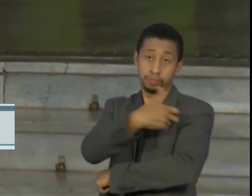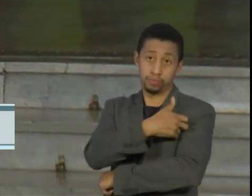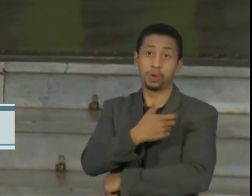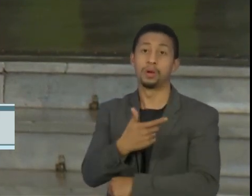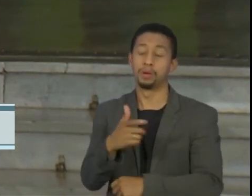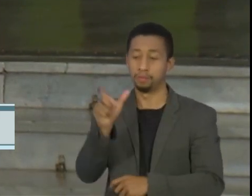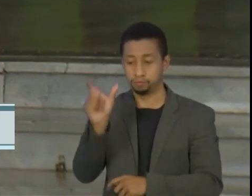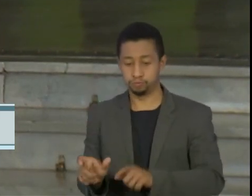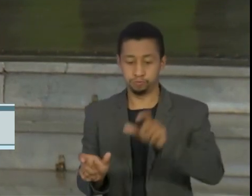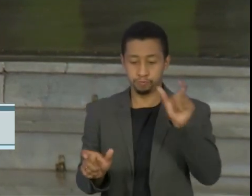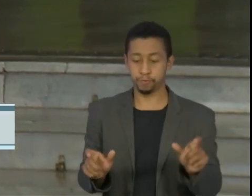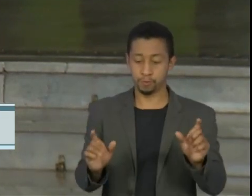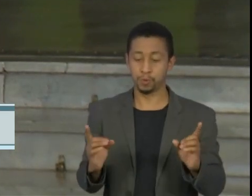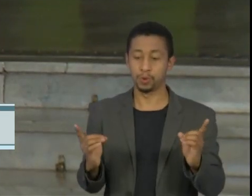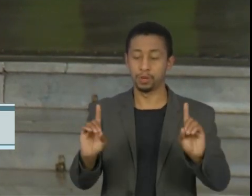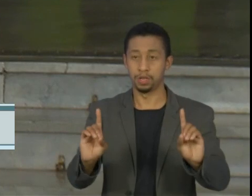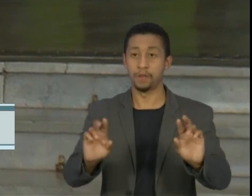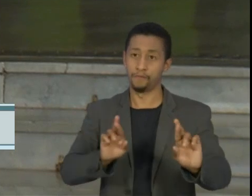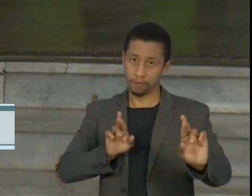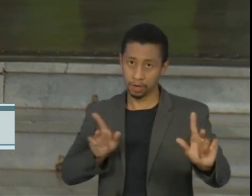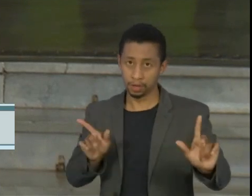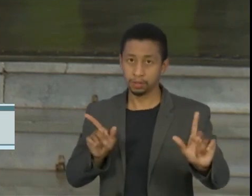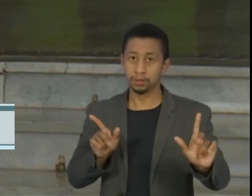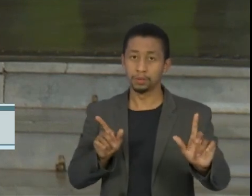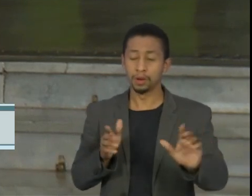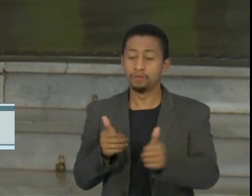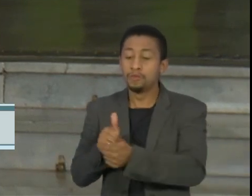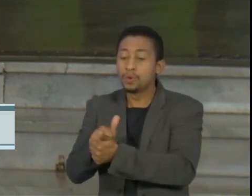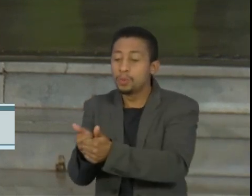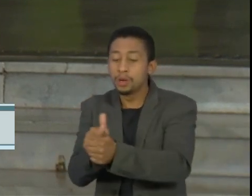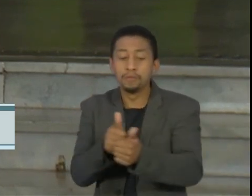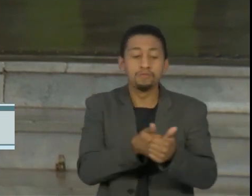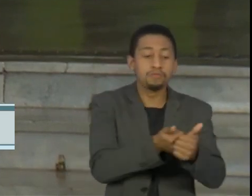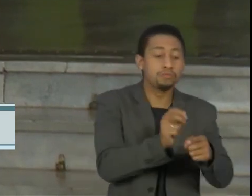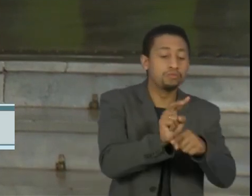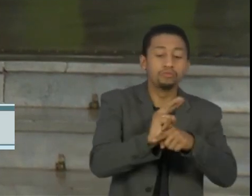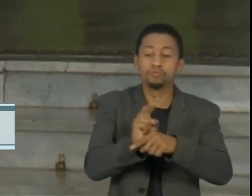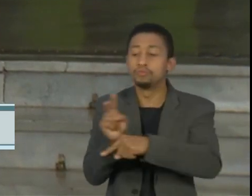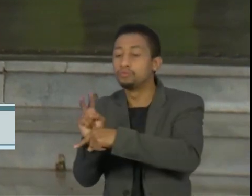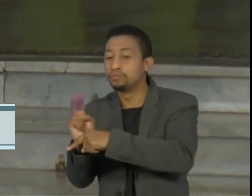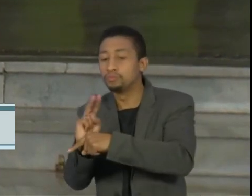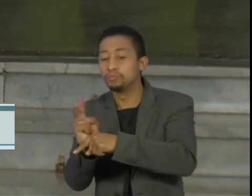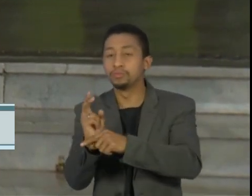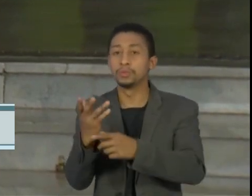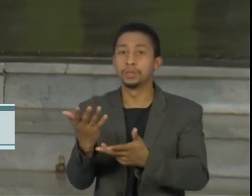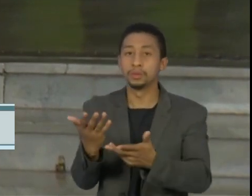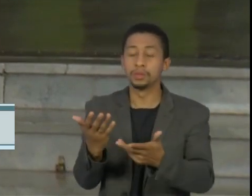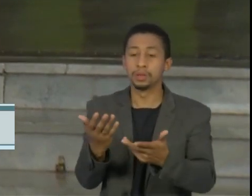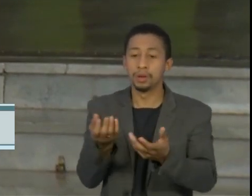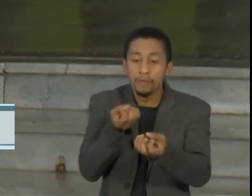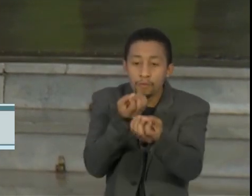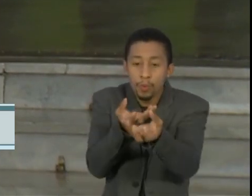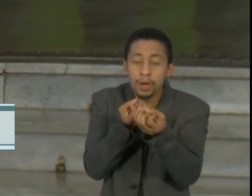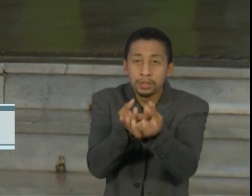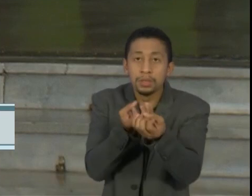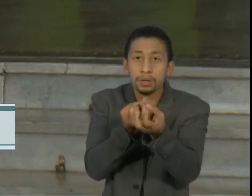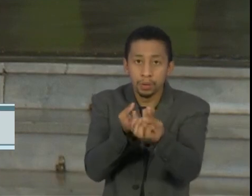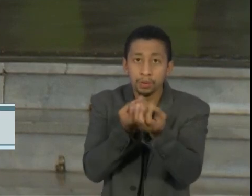durante o tempo por um organismo internacional que verifica se os dados, nós não temos acesso aos